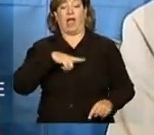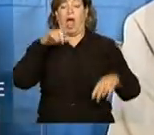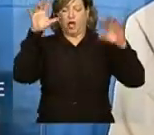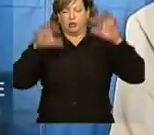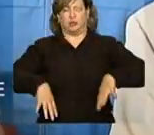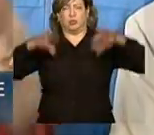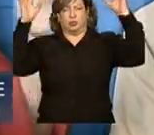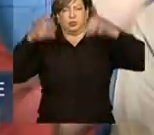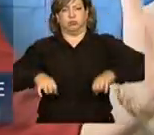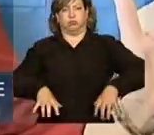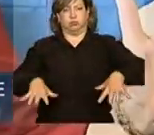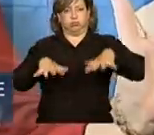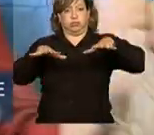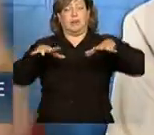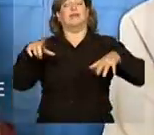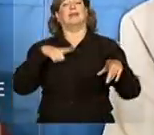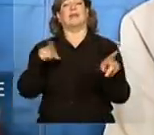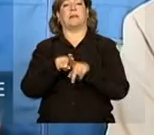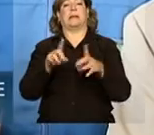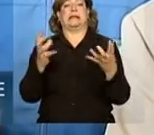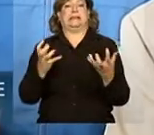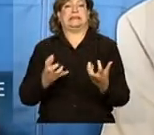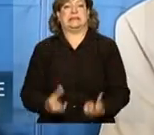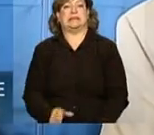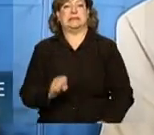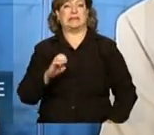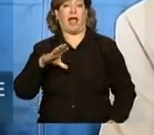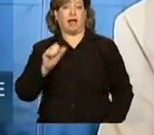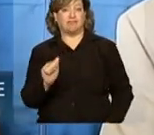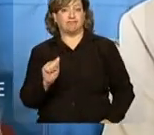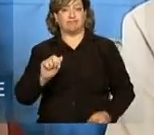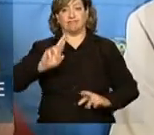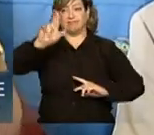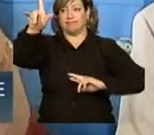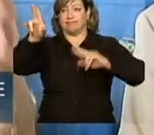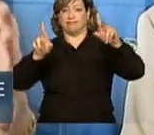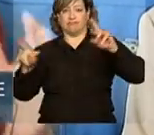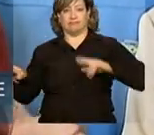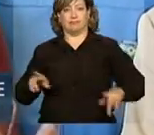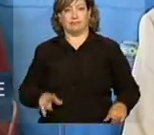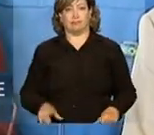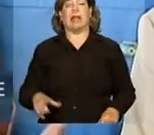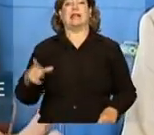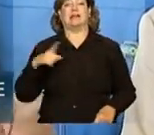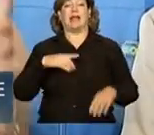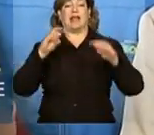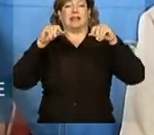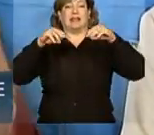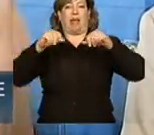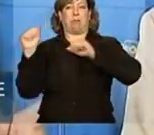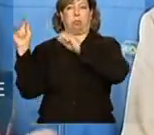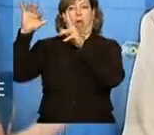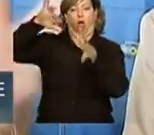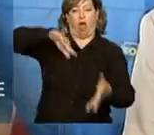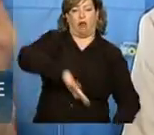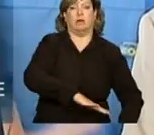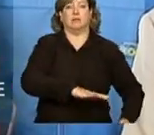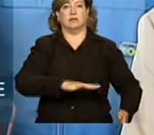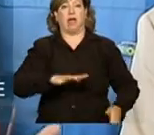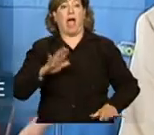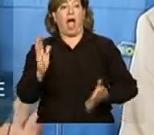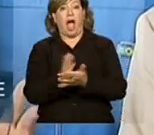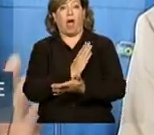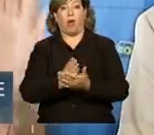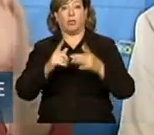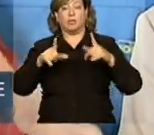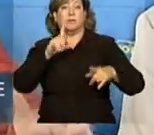enchentes, temos seca. Nós temos deslizamentos em algumas regiões